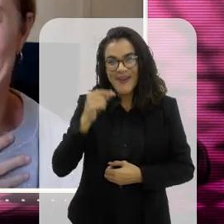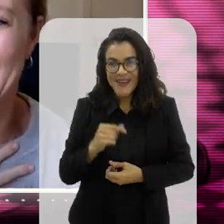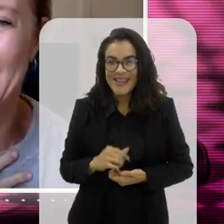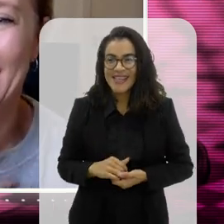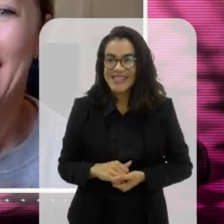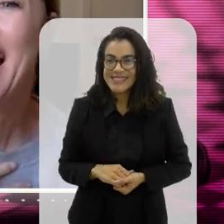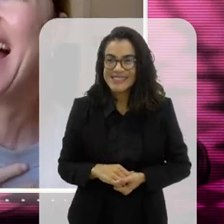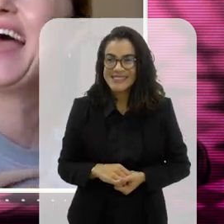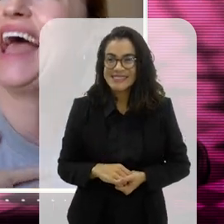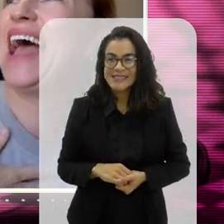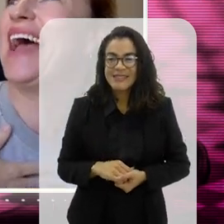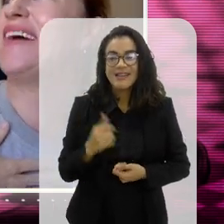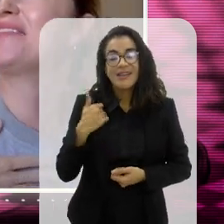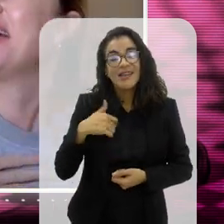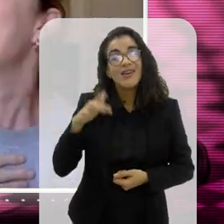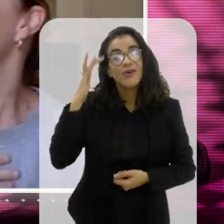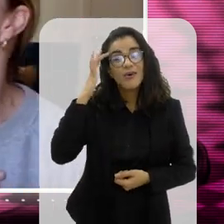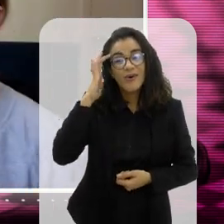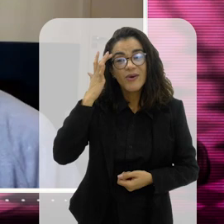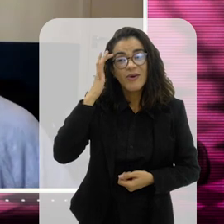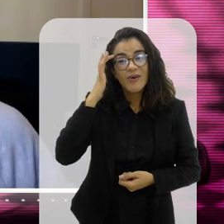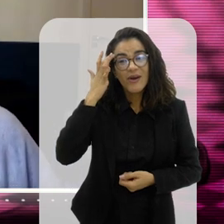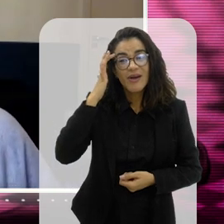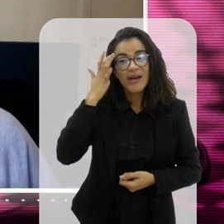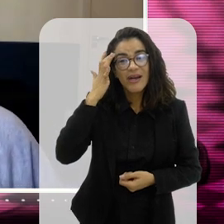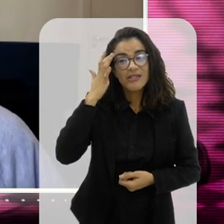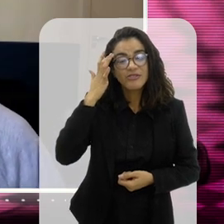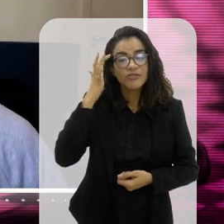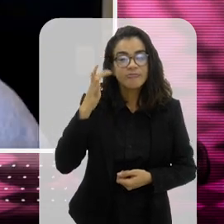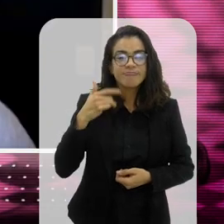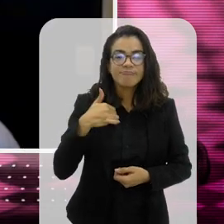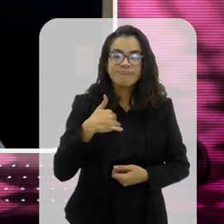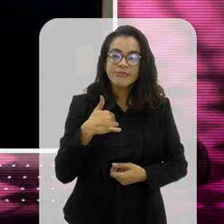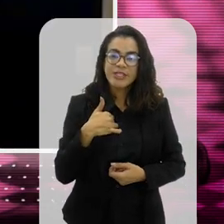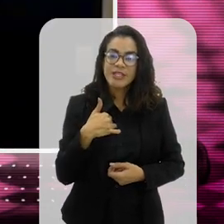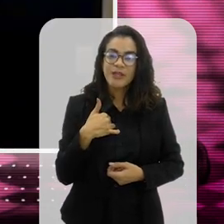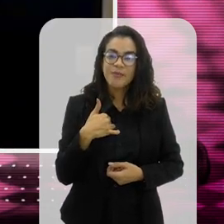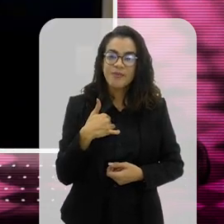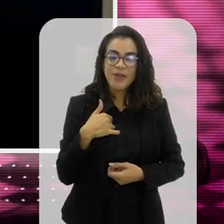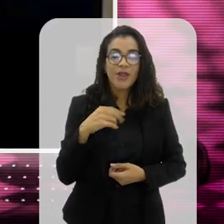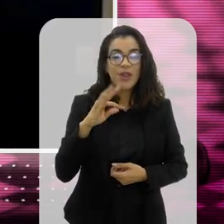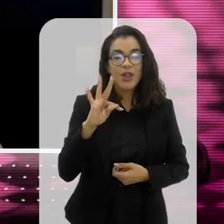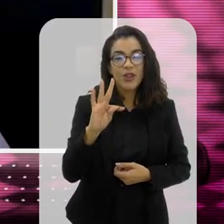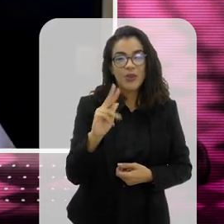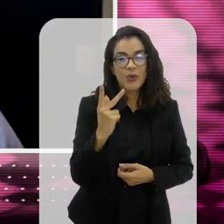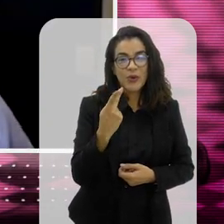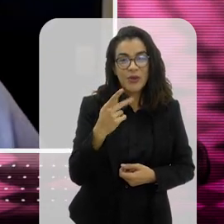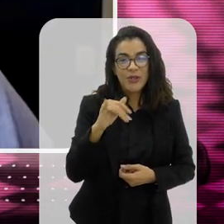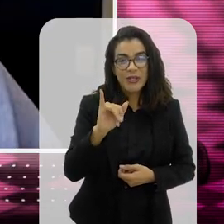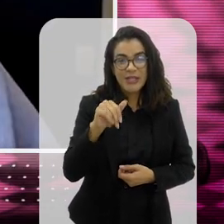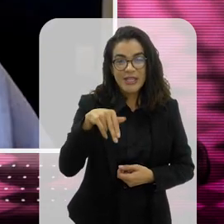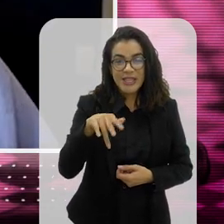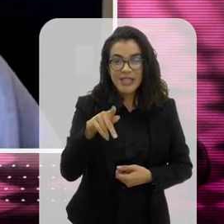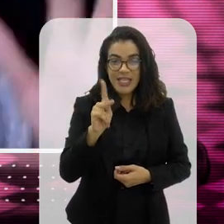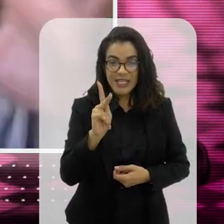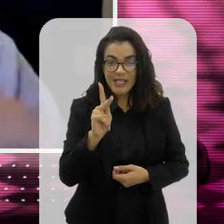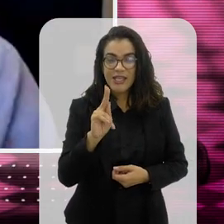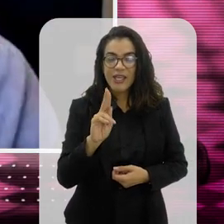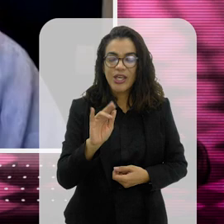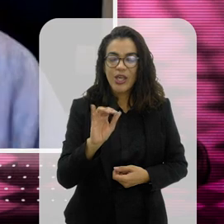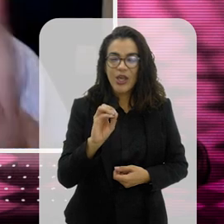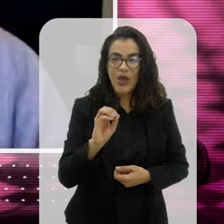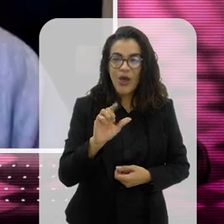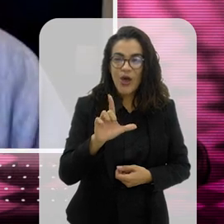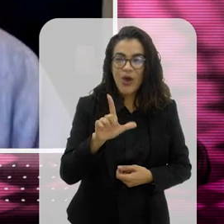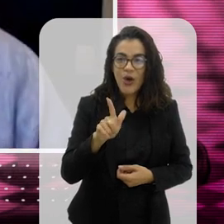tranquilizada, assim. Mas eu acho, uma das coisas também que a gente se inspirou no Think Yoga, para continuar falando de